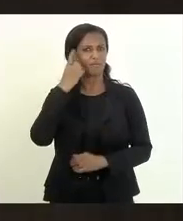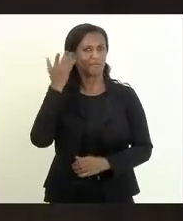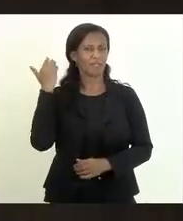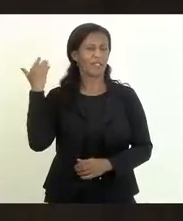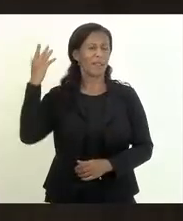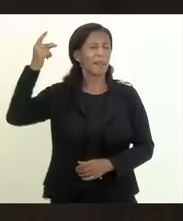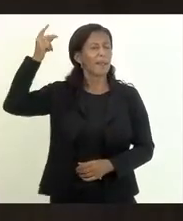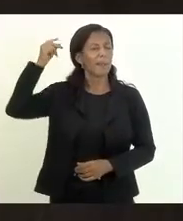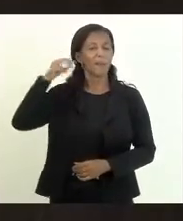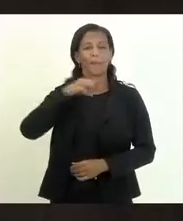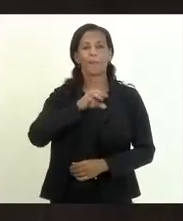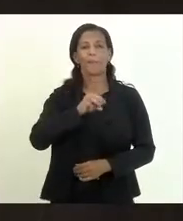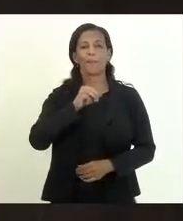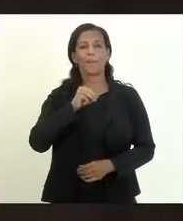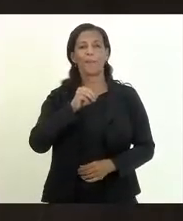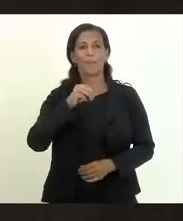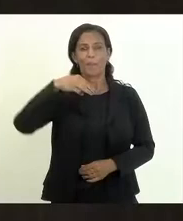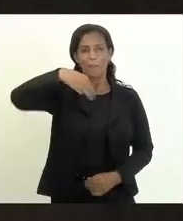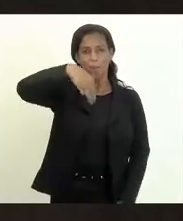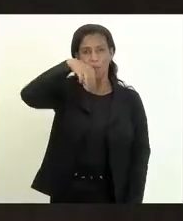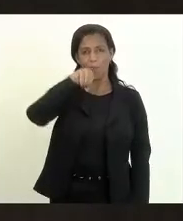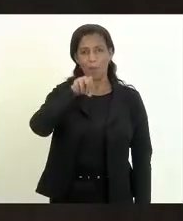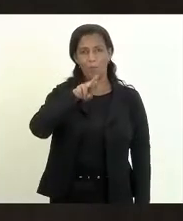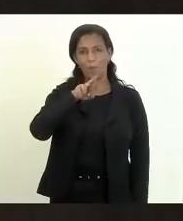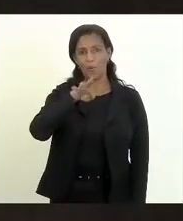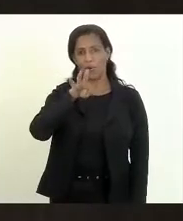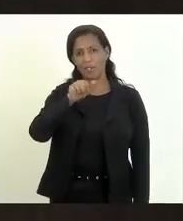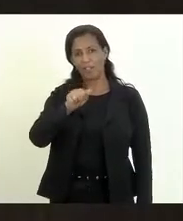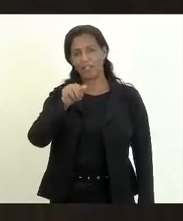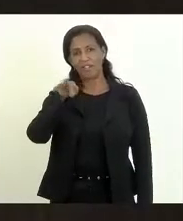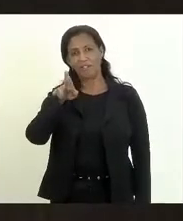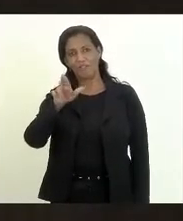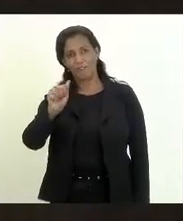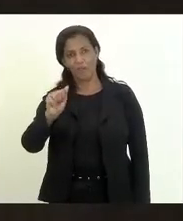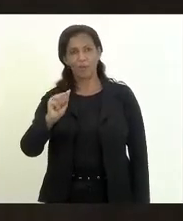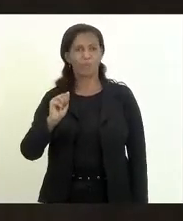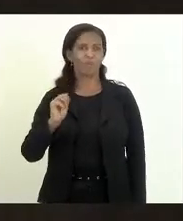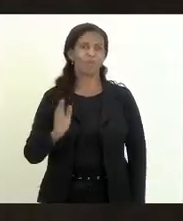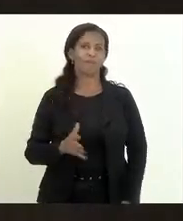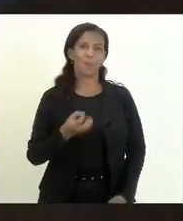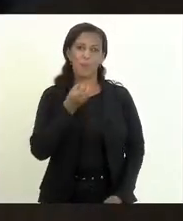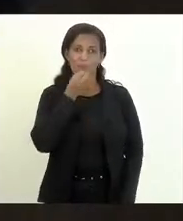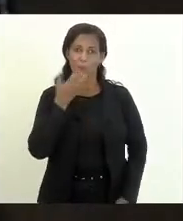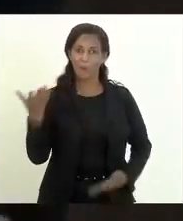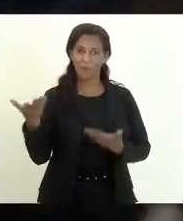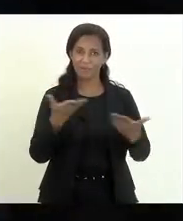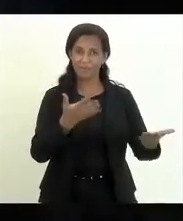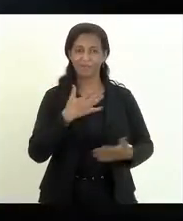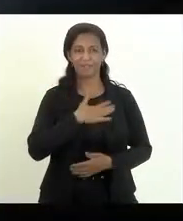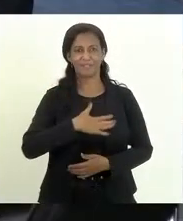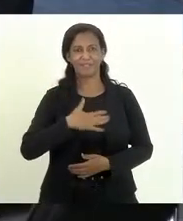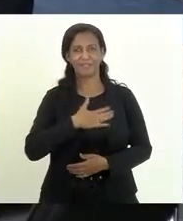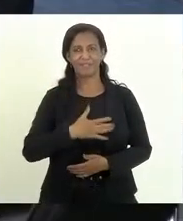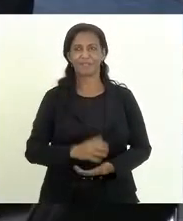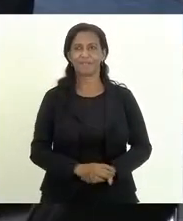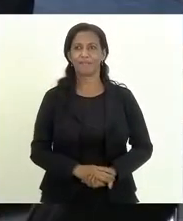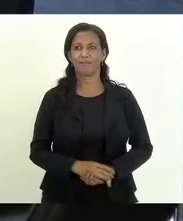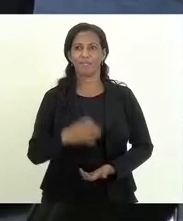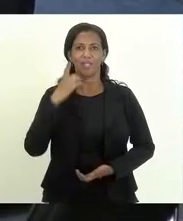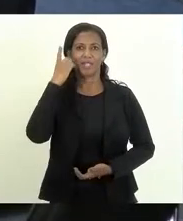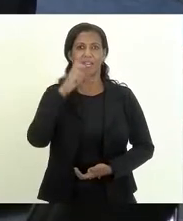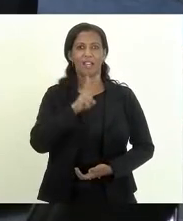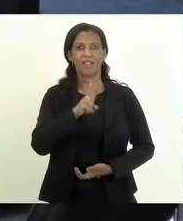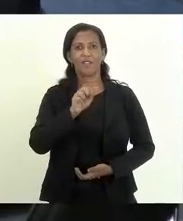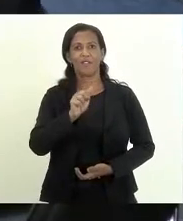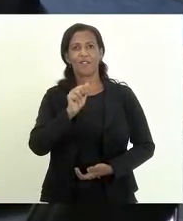Moreira Franco. Bom receber o senhor aqui. Seja bem-vindo. Seja bem-vindo, deputado Valdir.